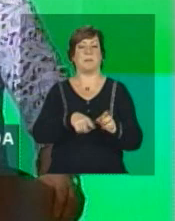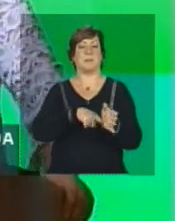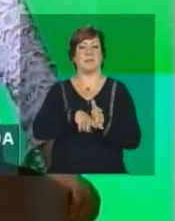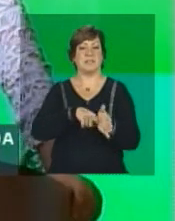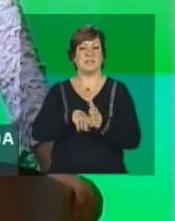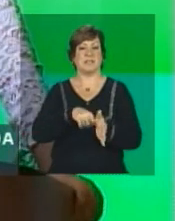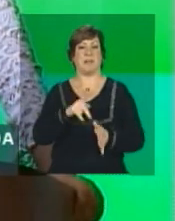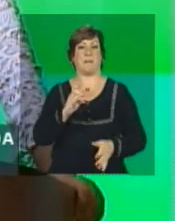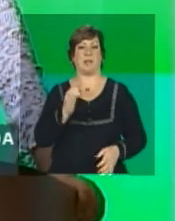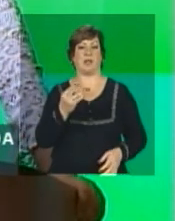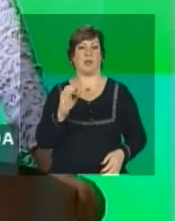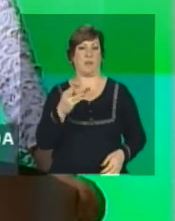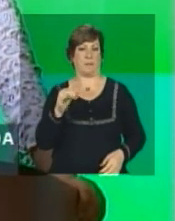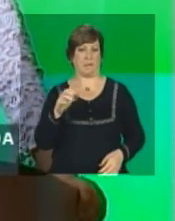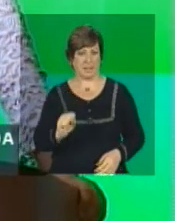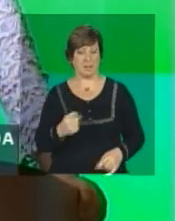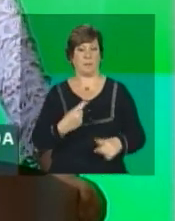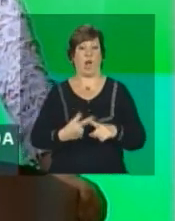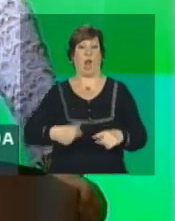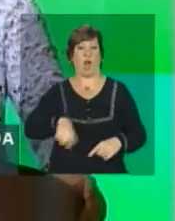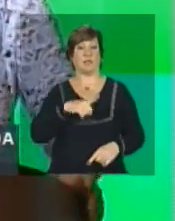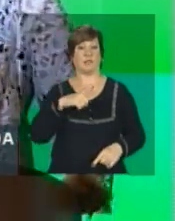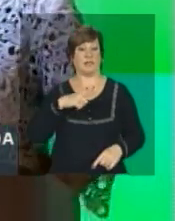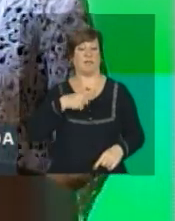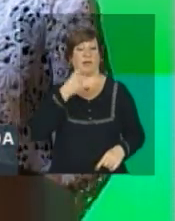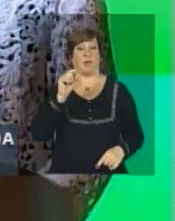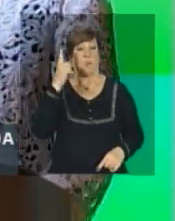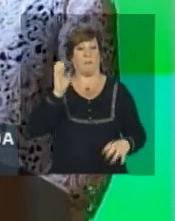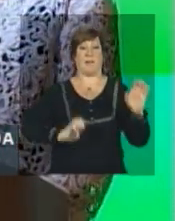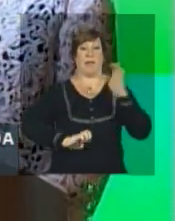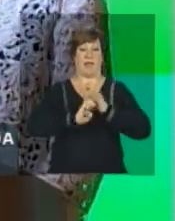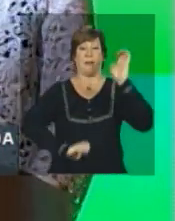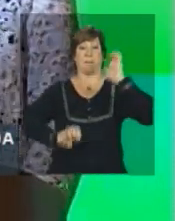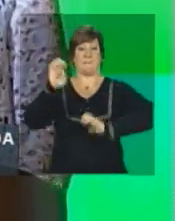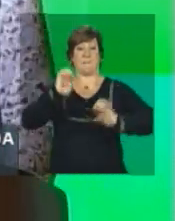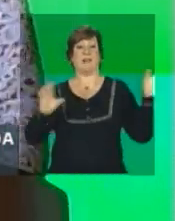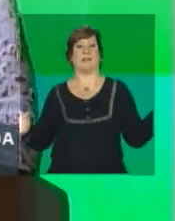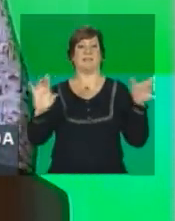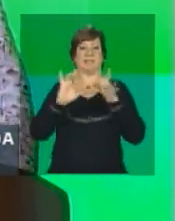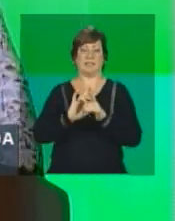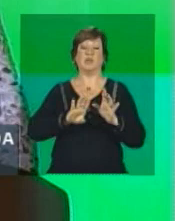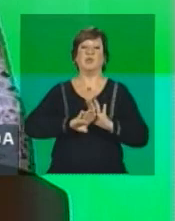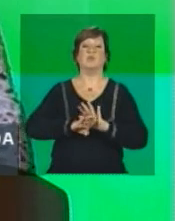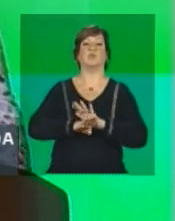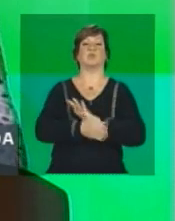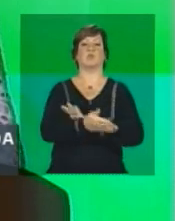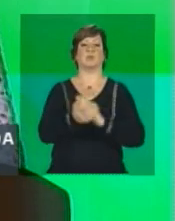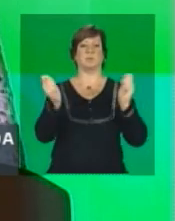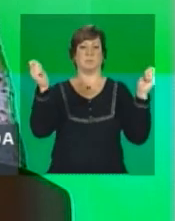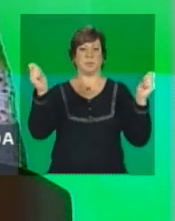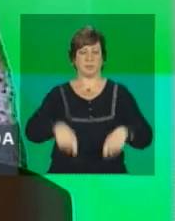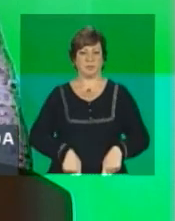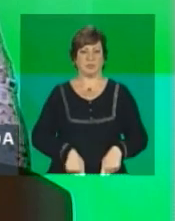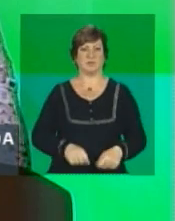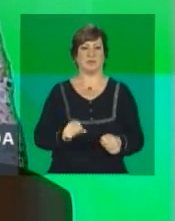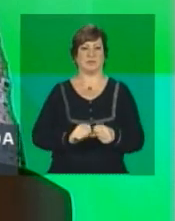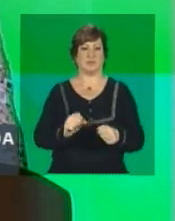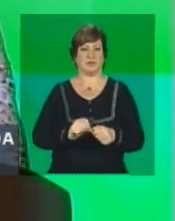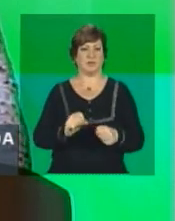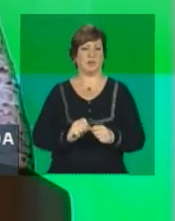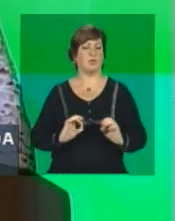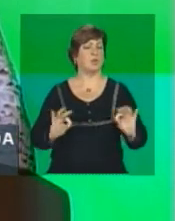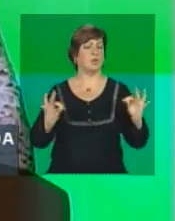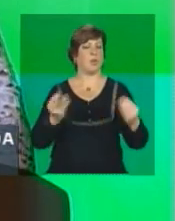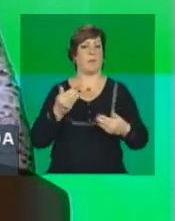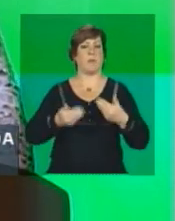da Petrobras, porque estamos falando de uma empresa integrada que se tornou capaz de executar